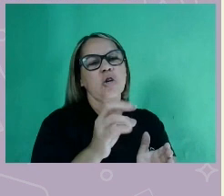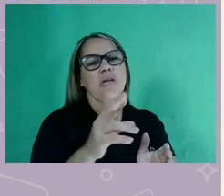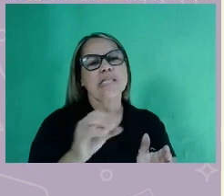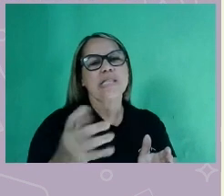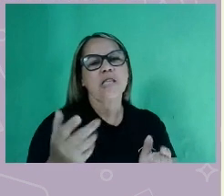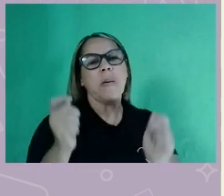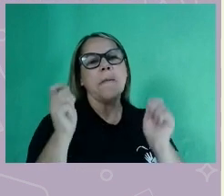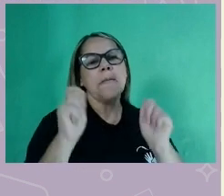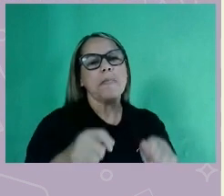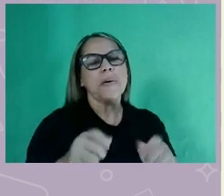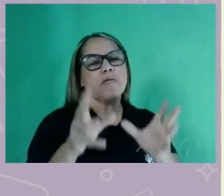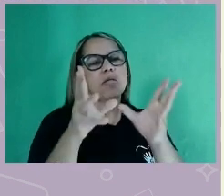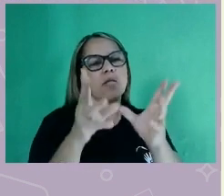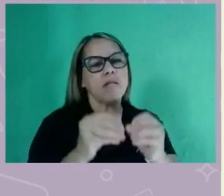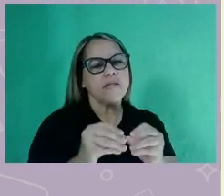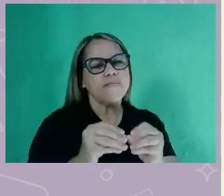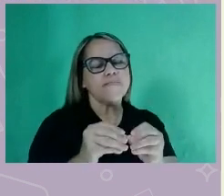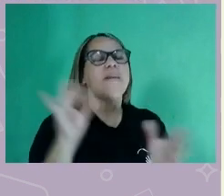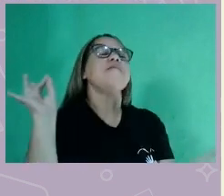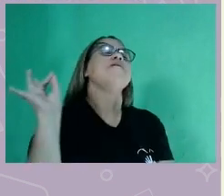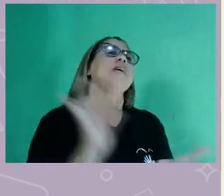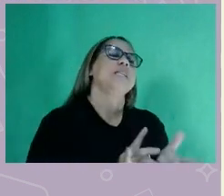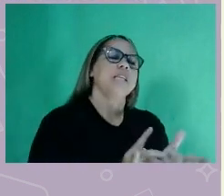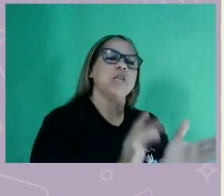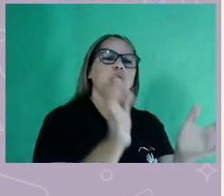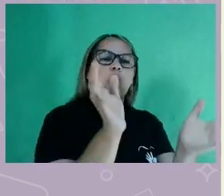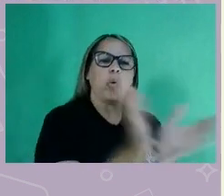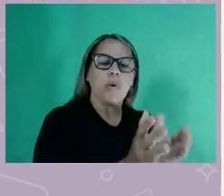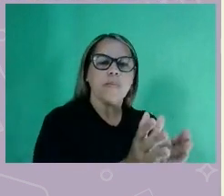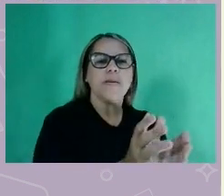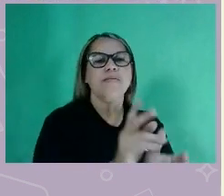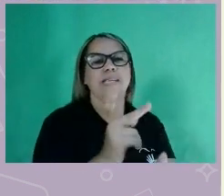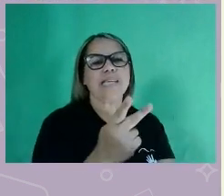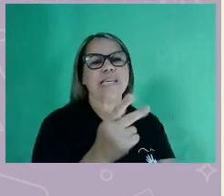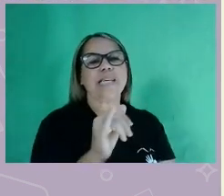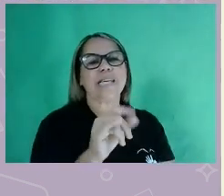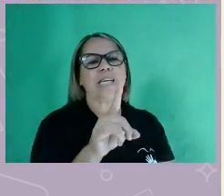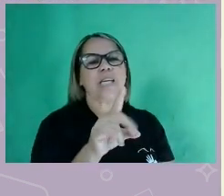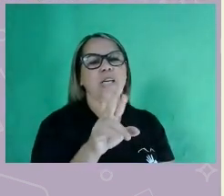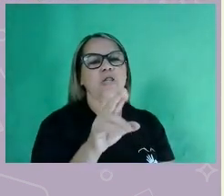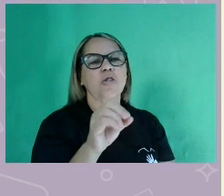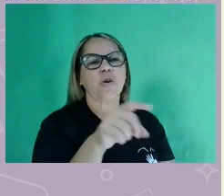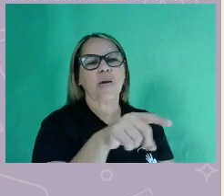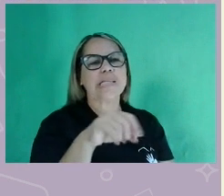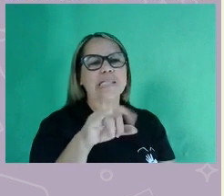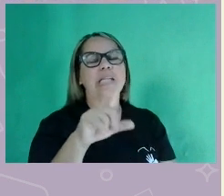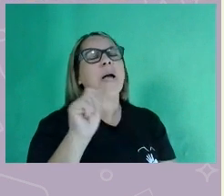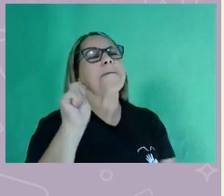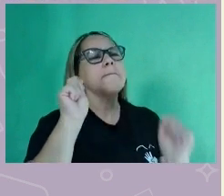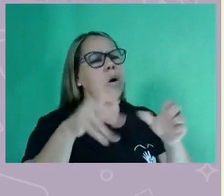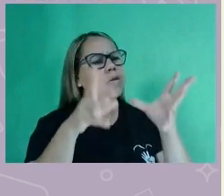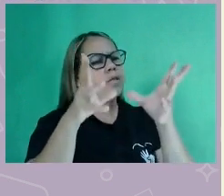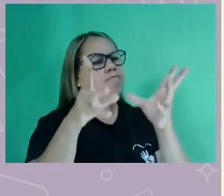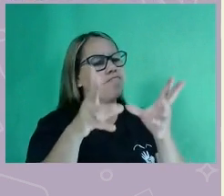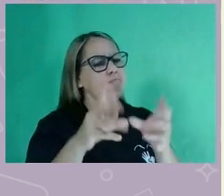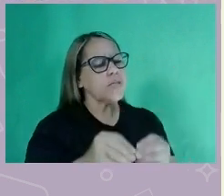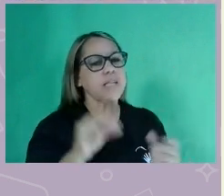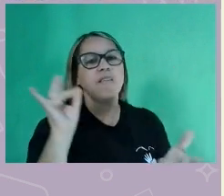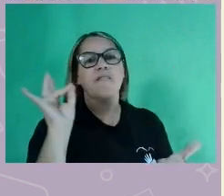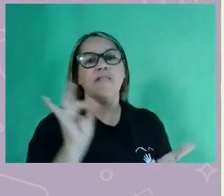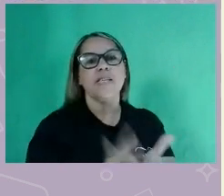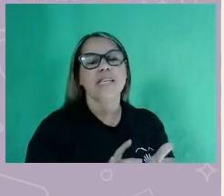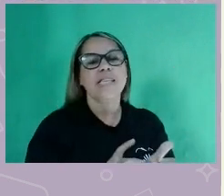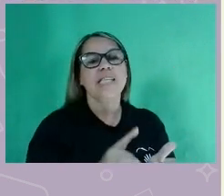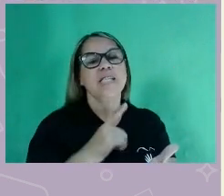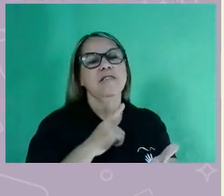isso aí é verdade grupamento hidroxila pode sim ser oxidado tá certo então aqui a gente